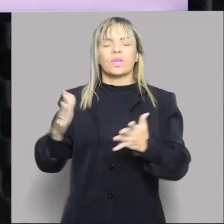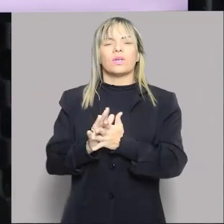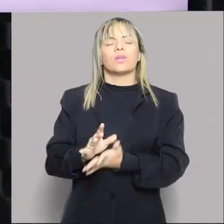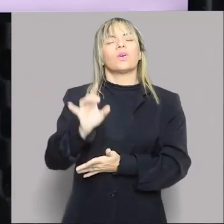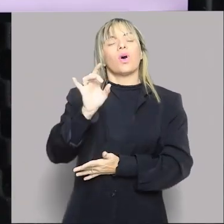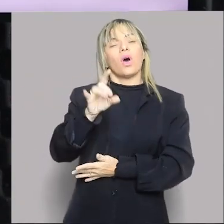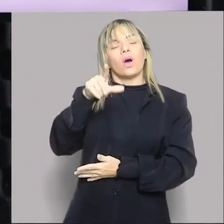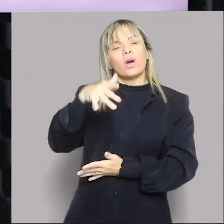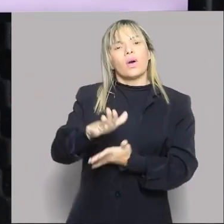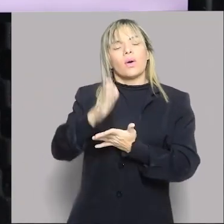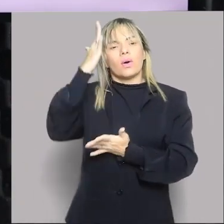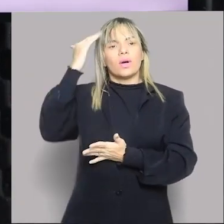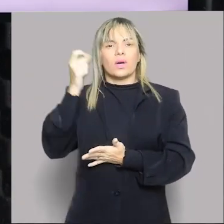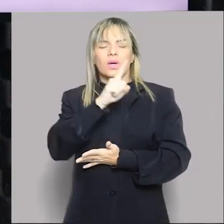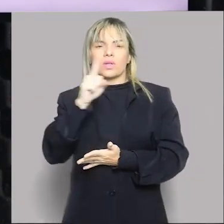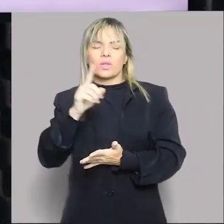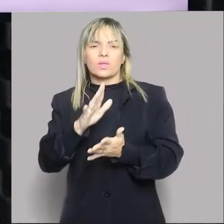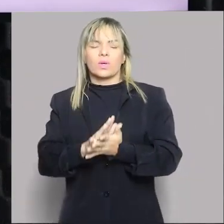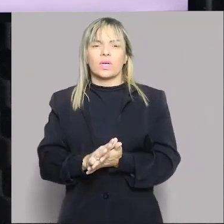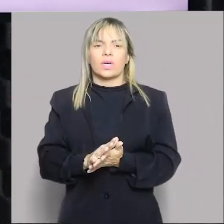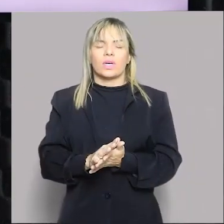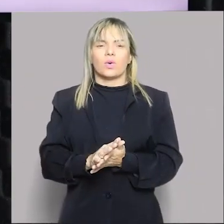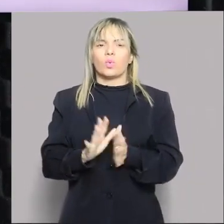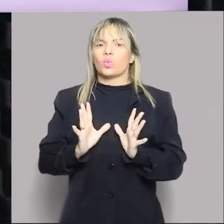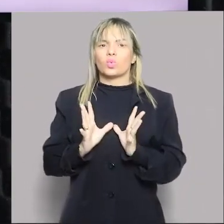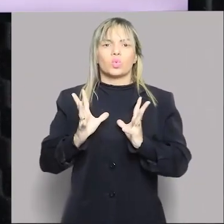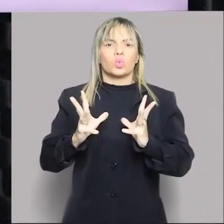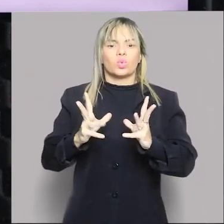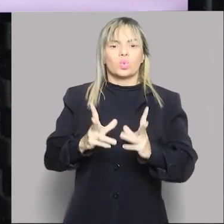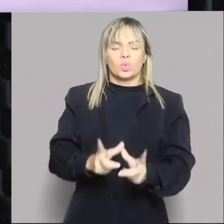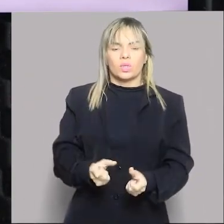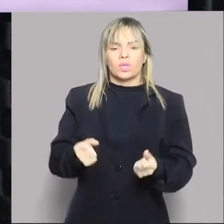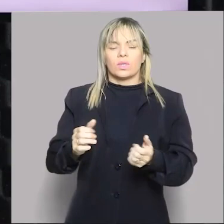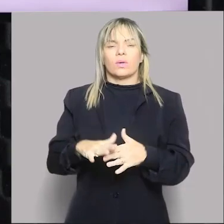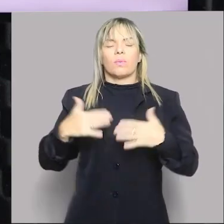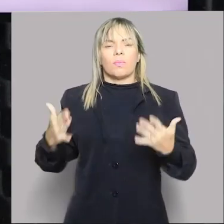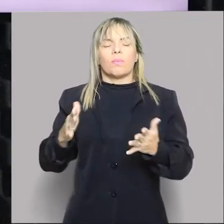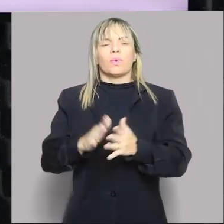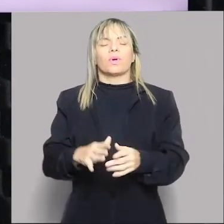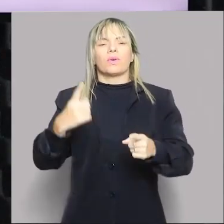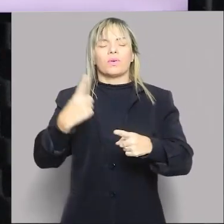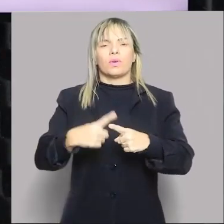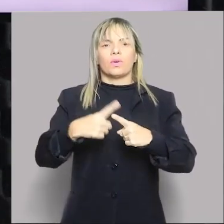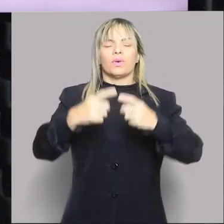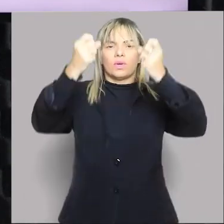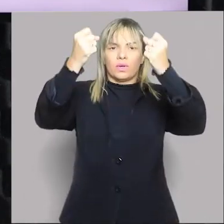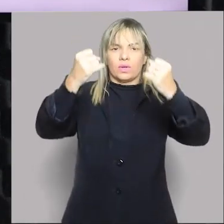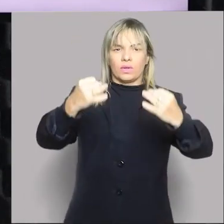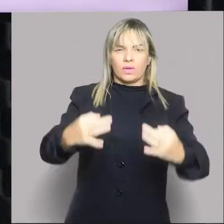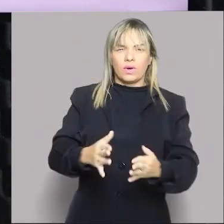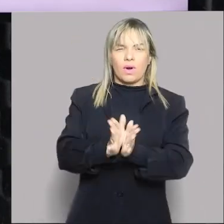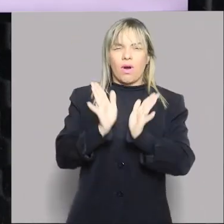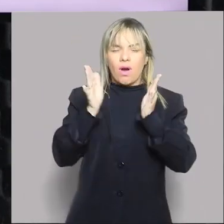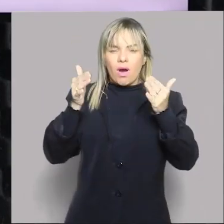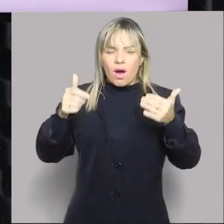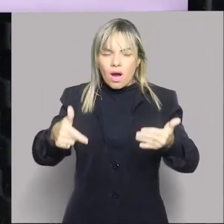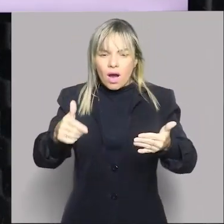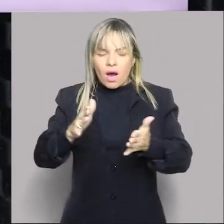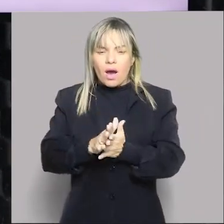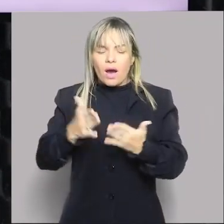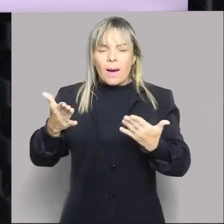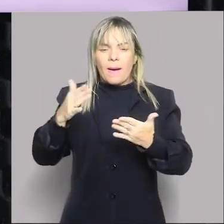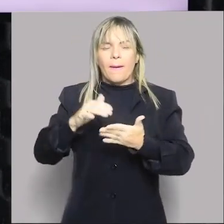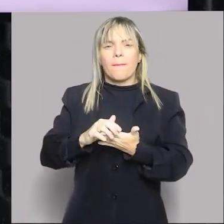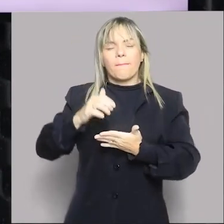gente sabe que isso não é o suficiente, inclusive para as que eu vou falar hoje, que vão funcionar como um norte para vocês terem